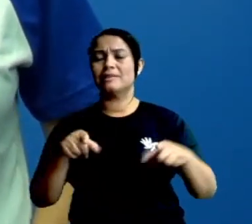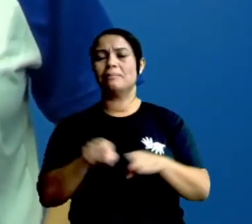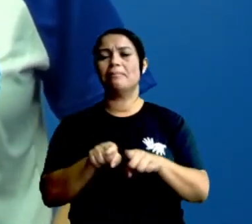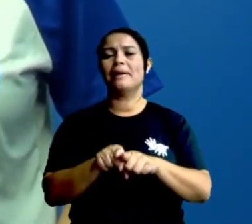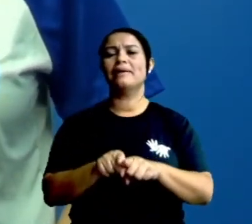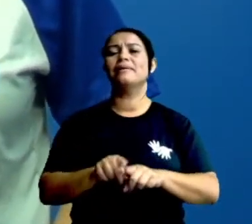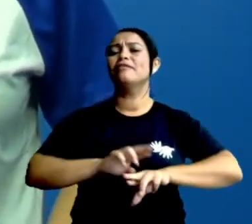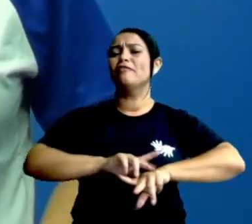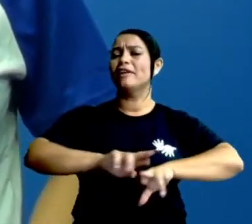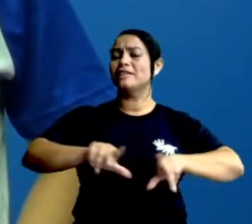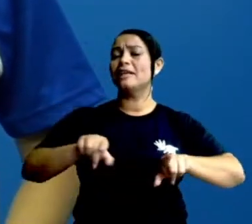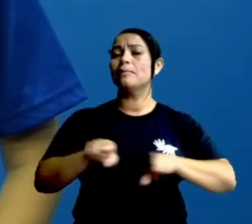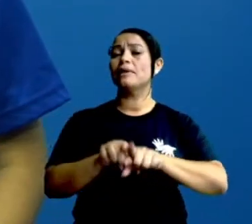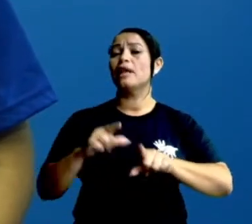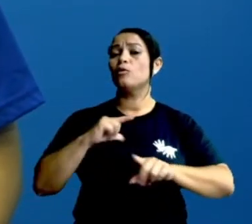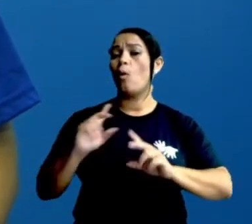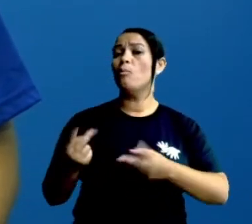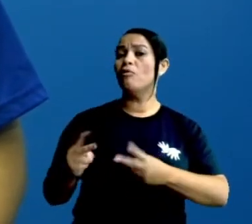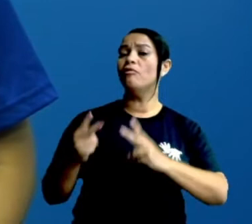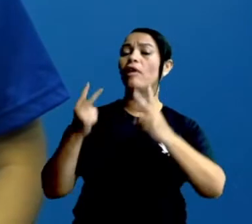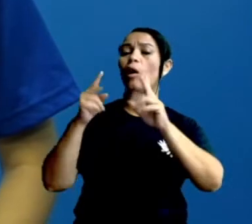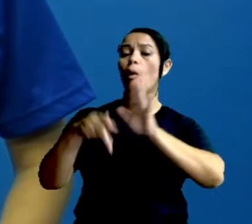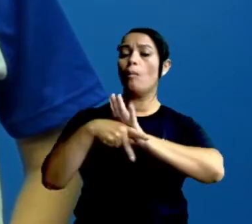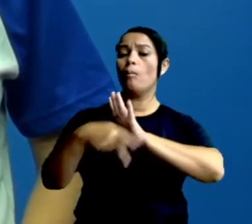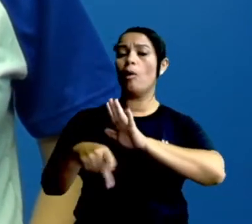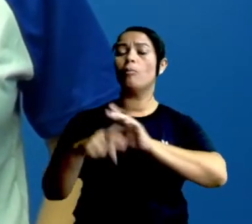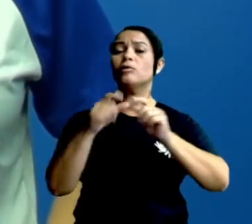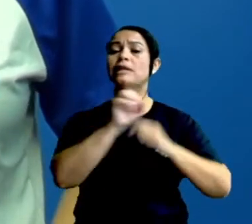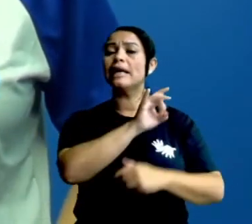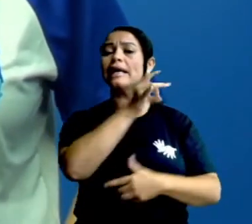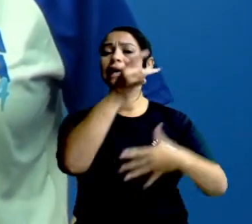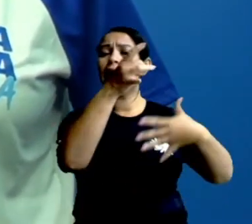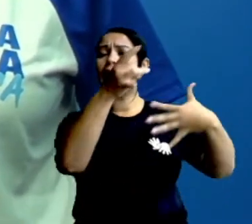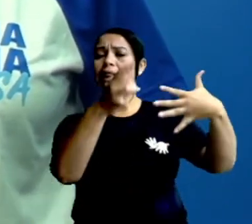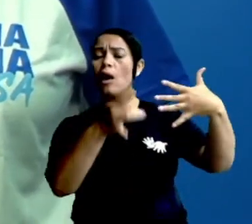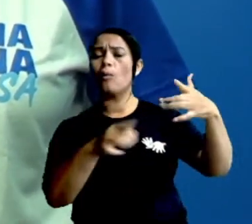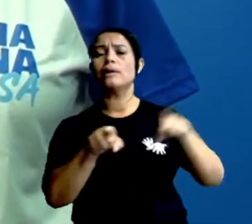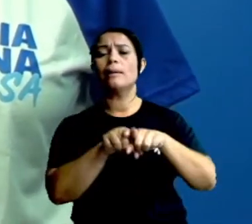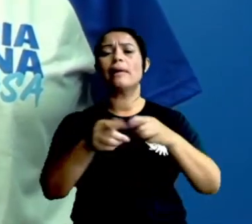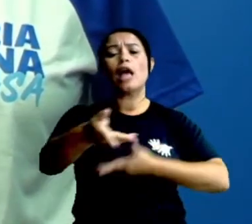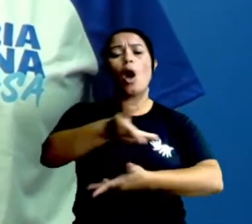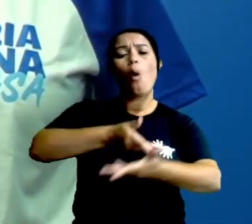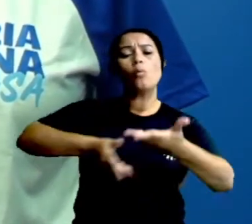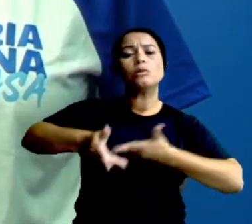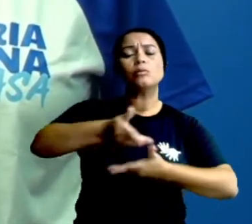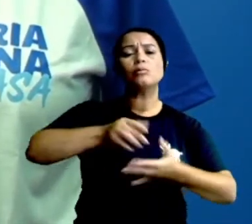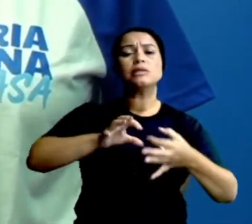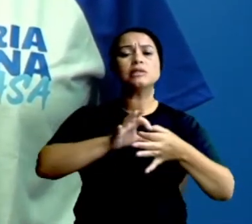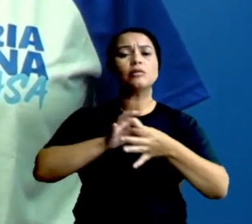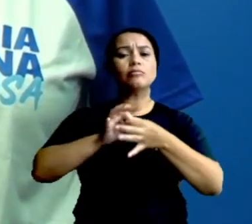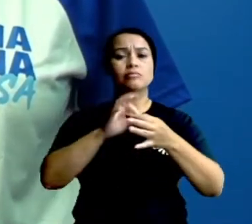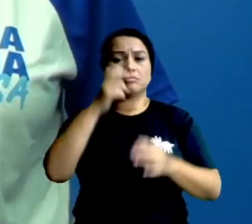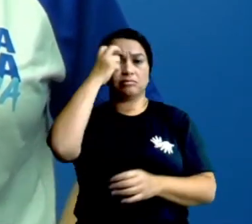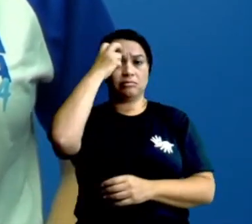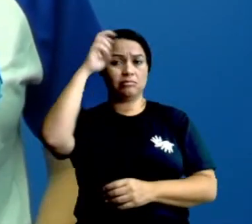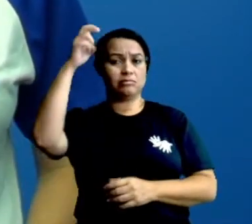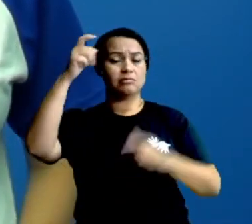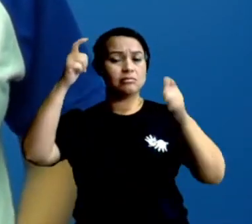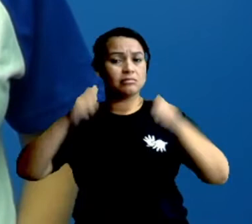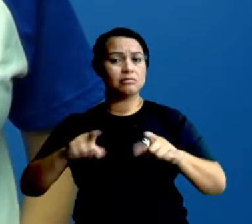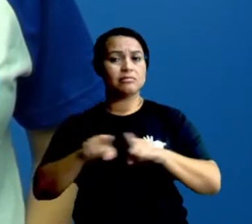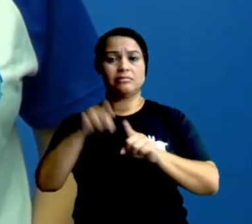etc., valorizando que é próprio de cada uma delas e sua contribuição para a formação da cultura